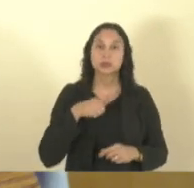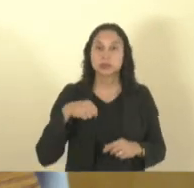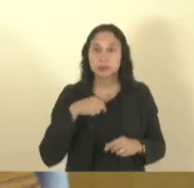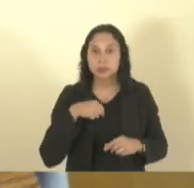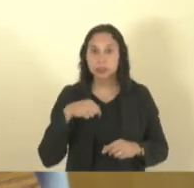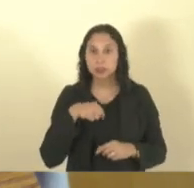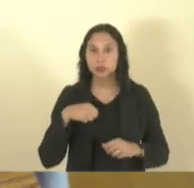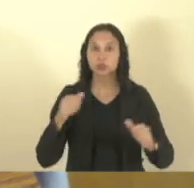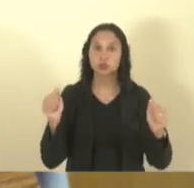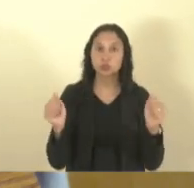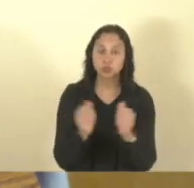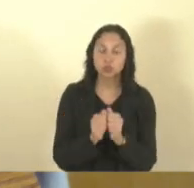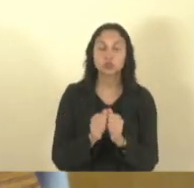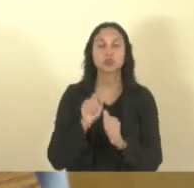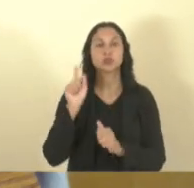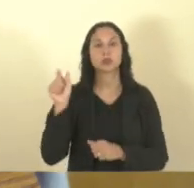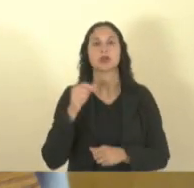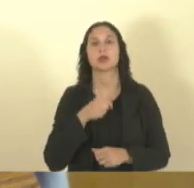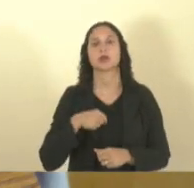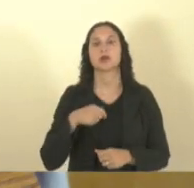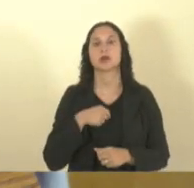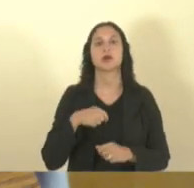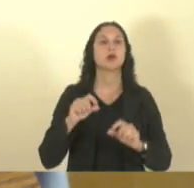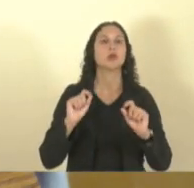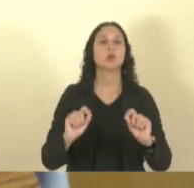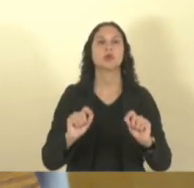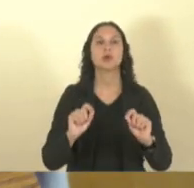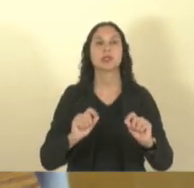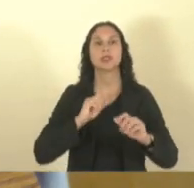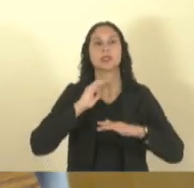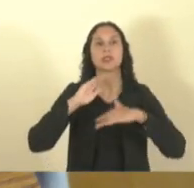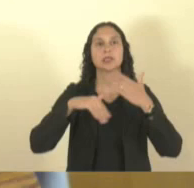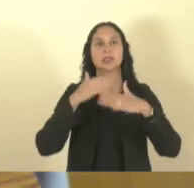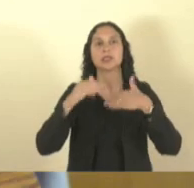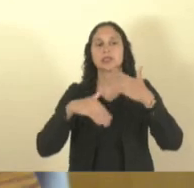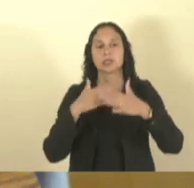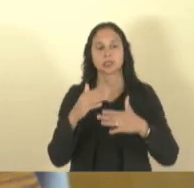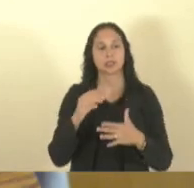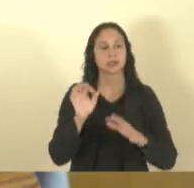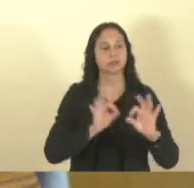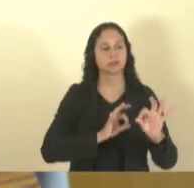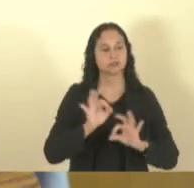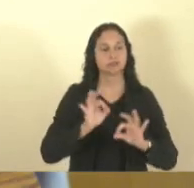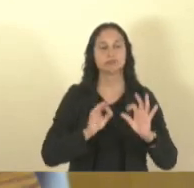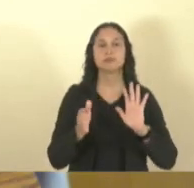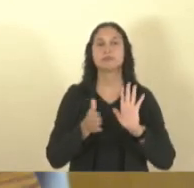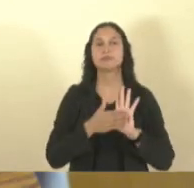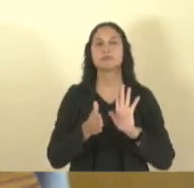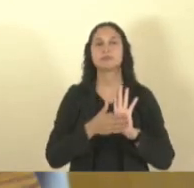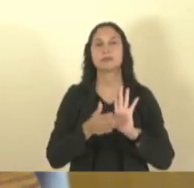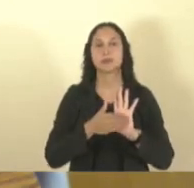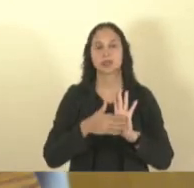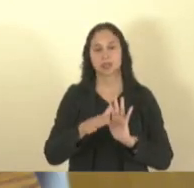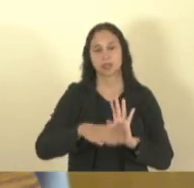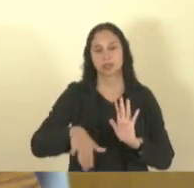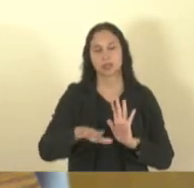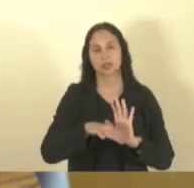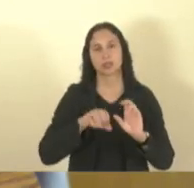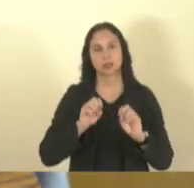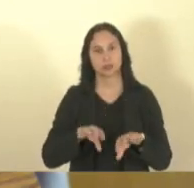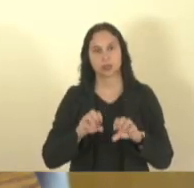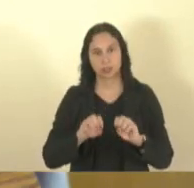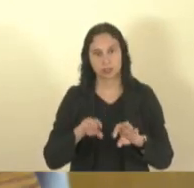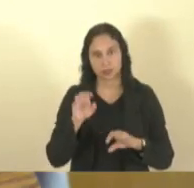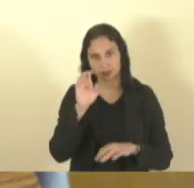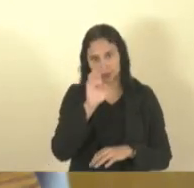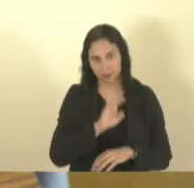o time lá da Sedu, na atualização, na revisão do nosso plano estadual de educação. O preditor